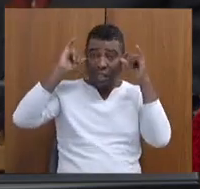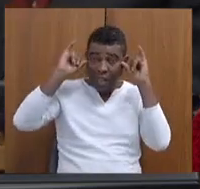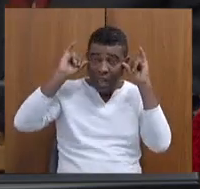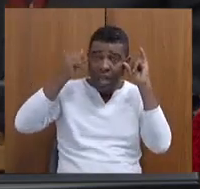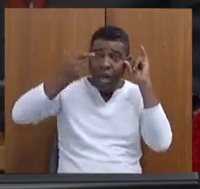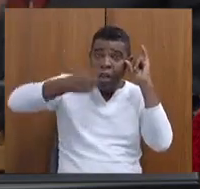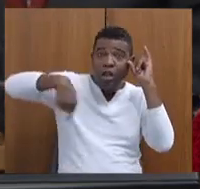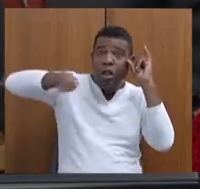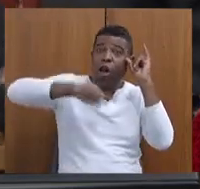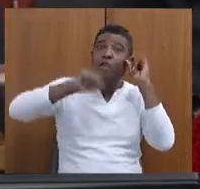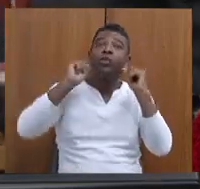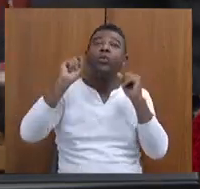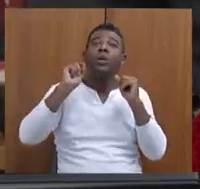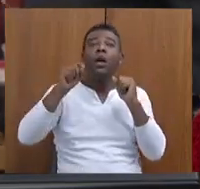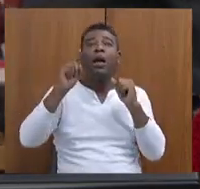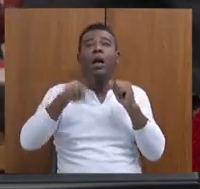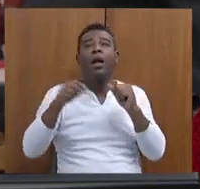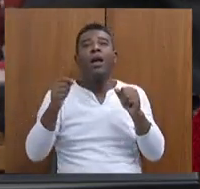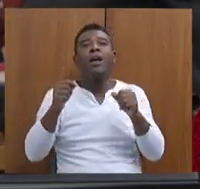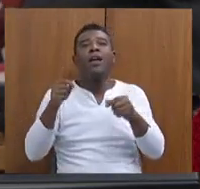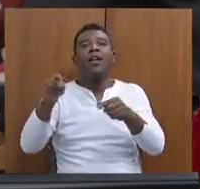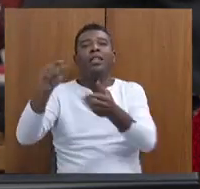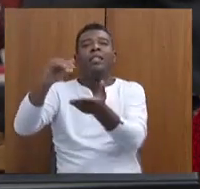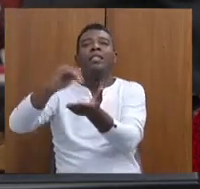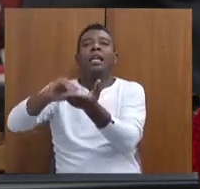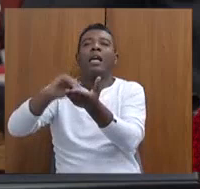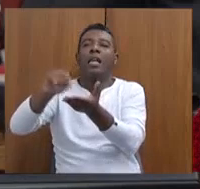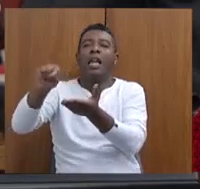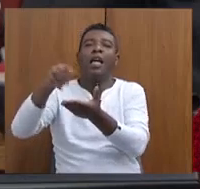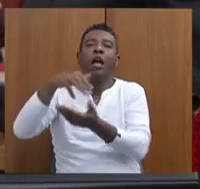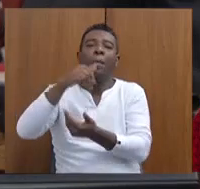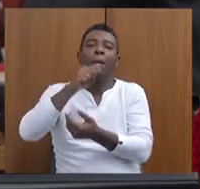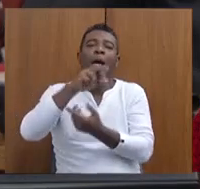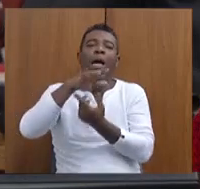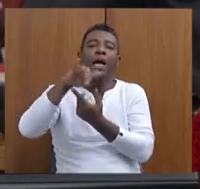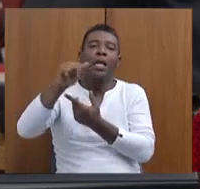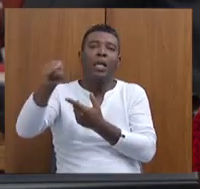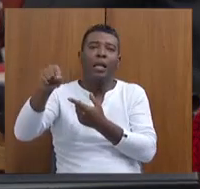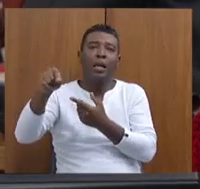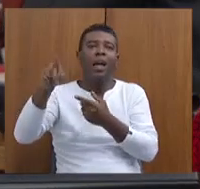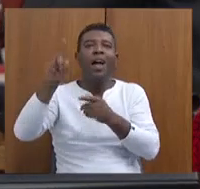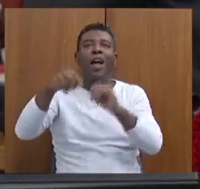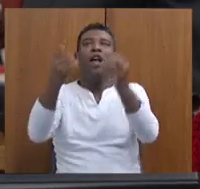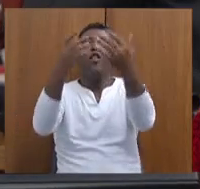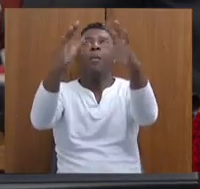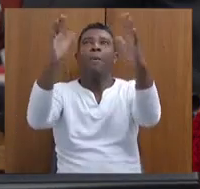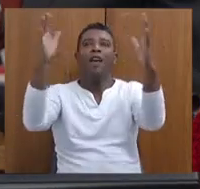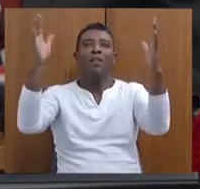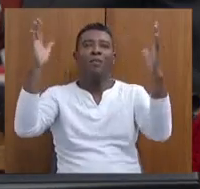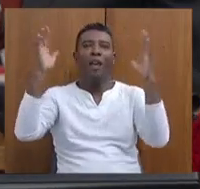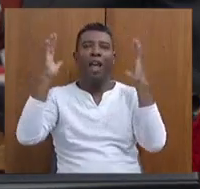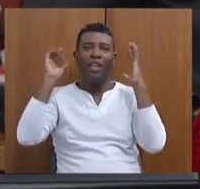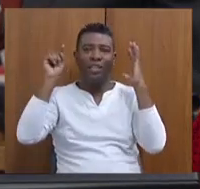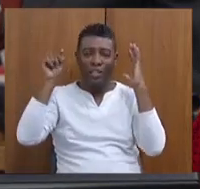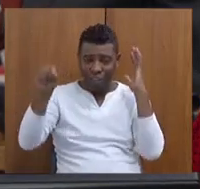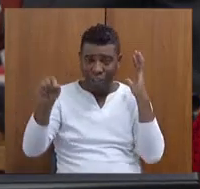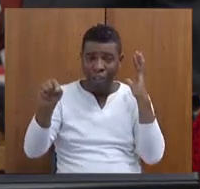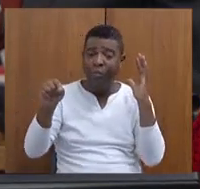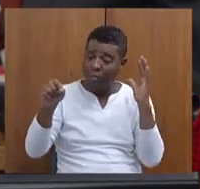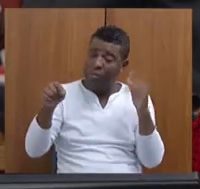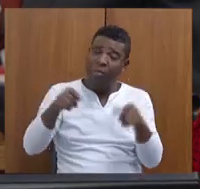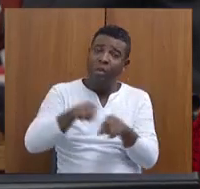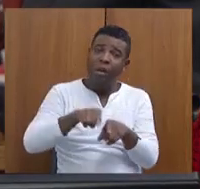nossa secretária Maria na questão do meio ambiente não estamos falando aqui não cumprimenta da legislação